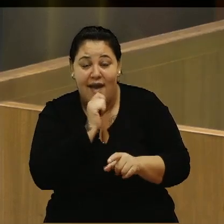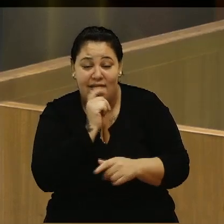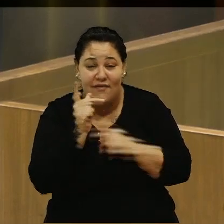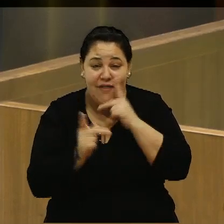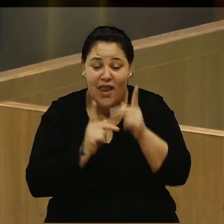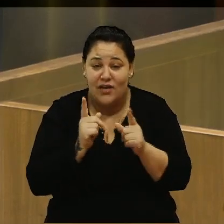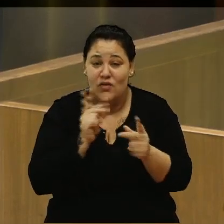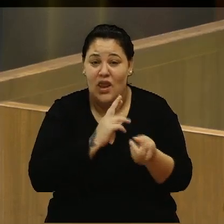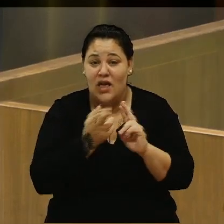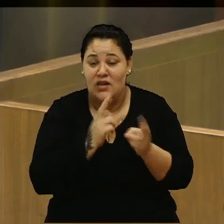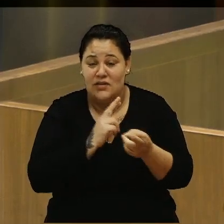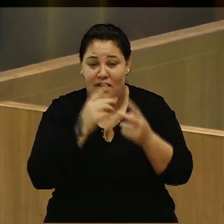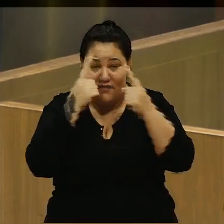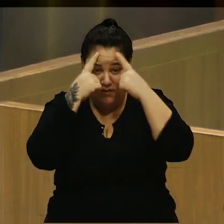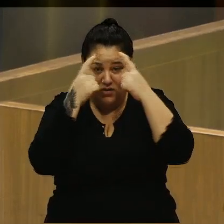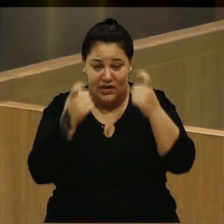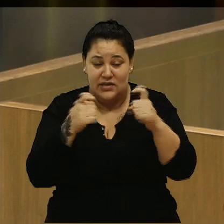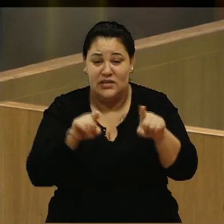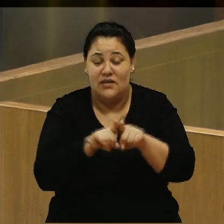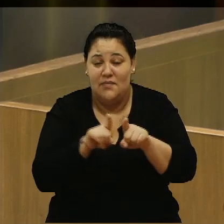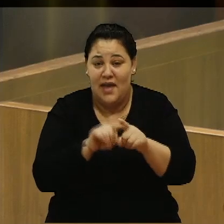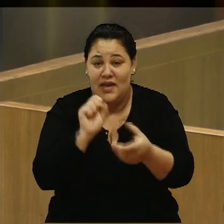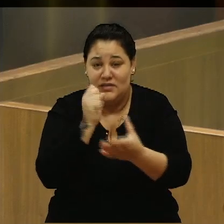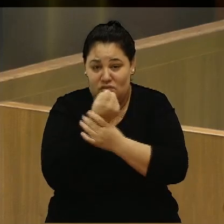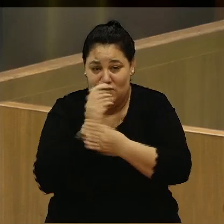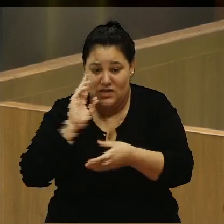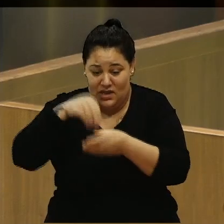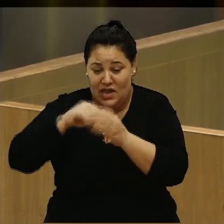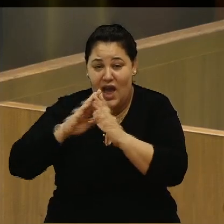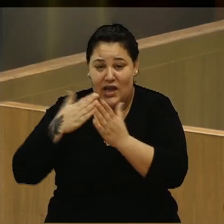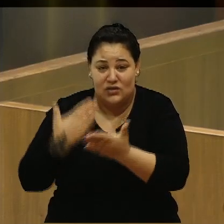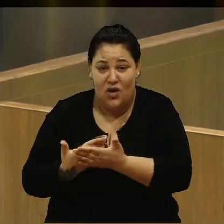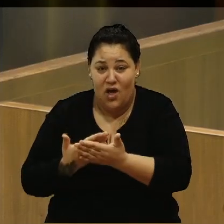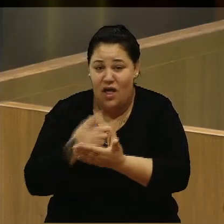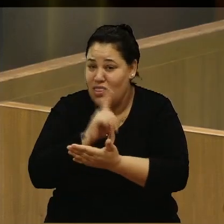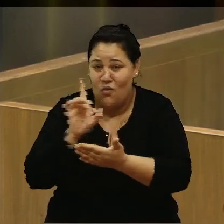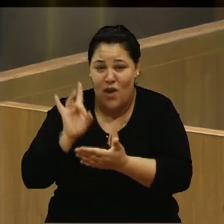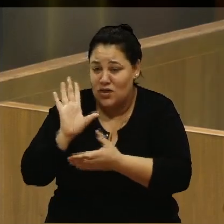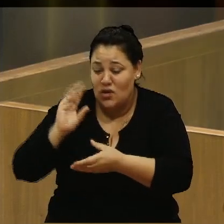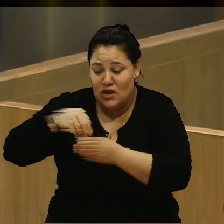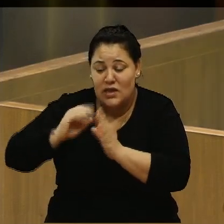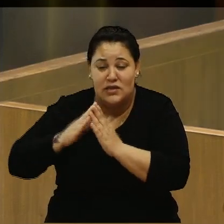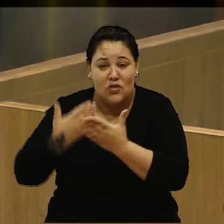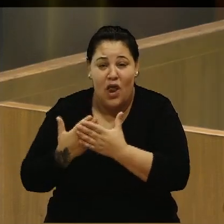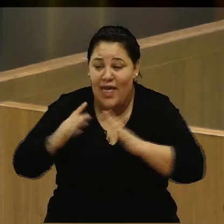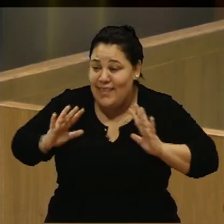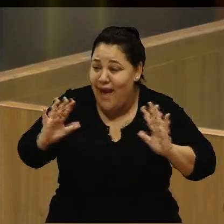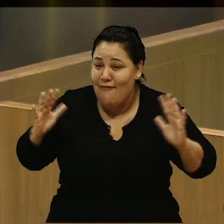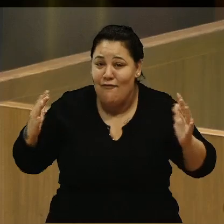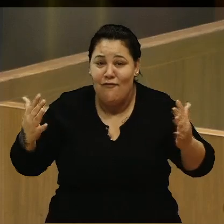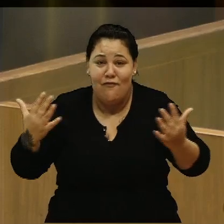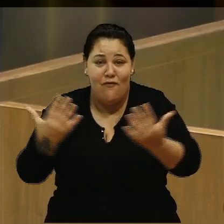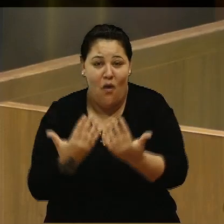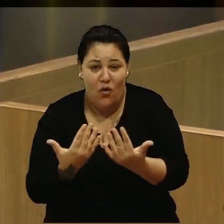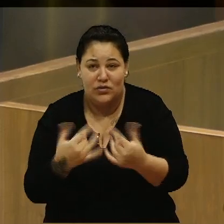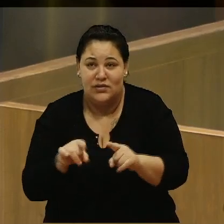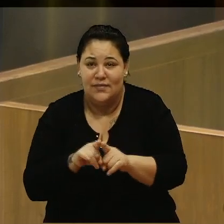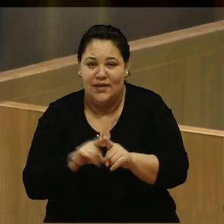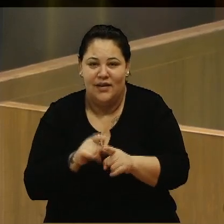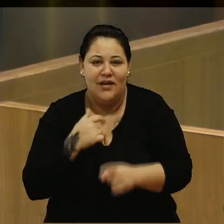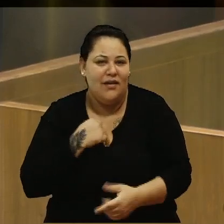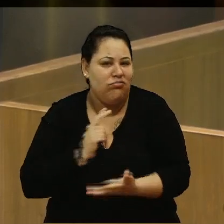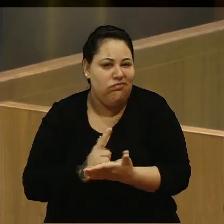questão da violência ou da segurança nas escolas, não é só na escola, é no entorno. A gente cansa de ver.